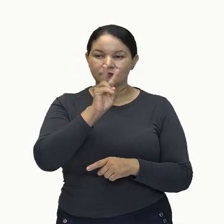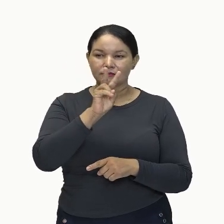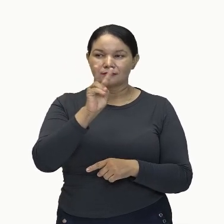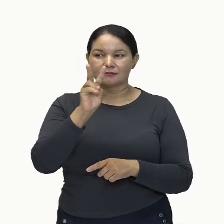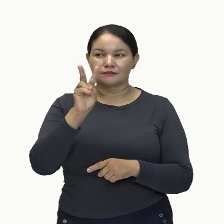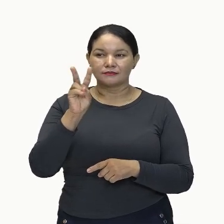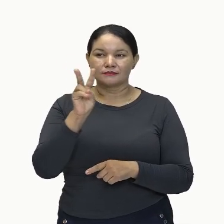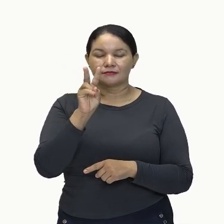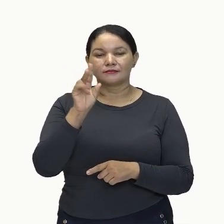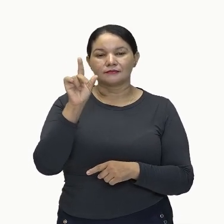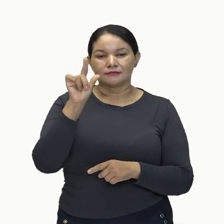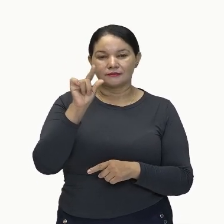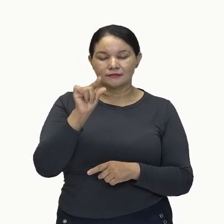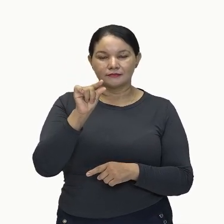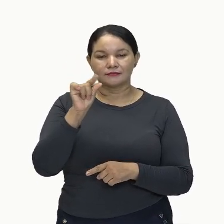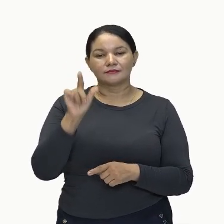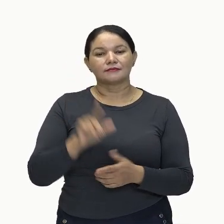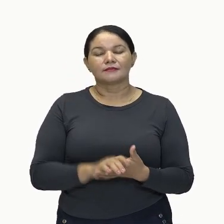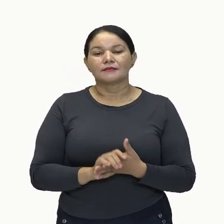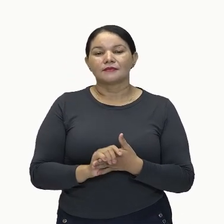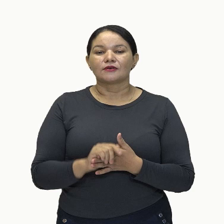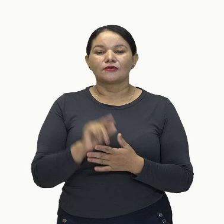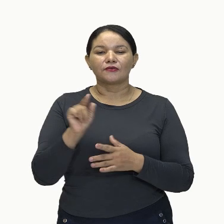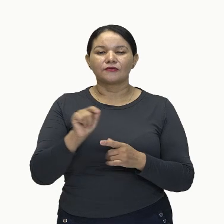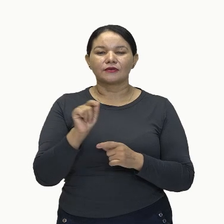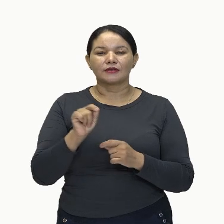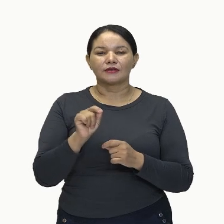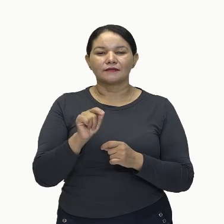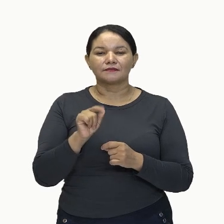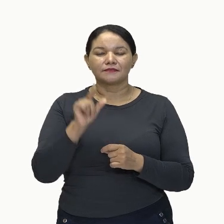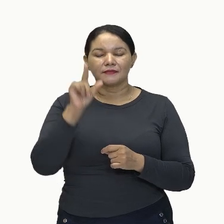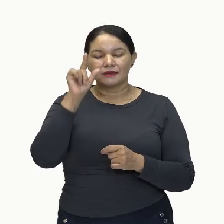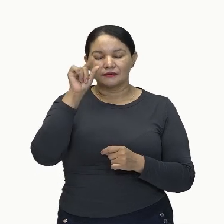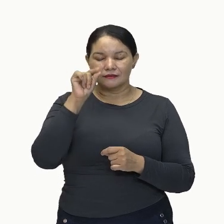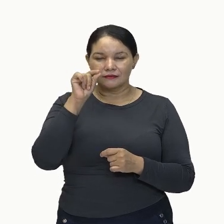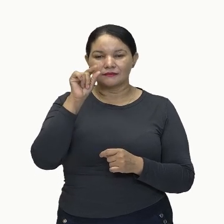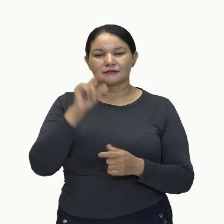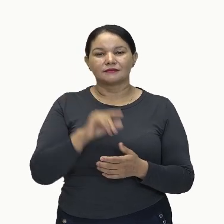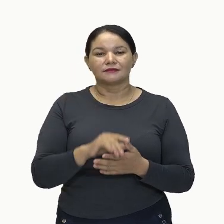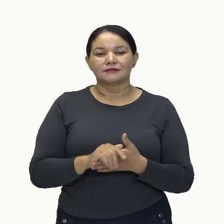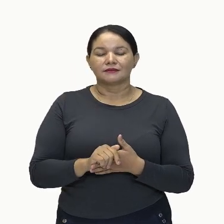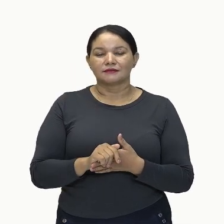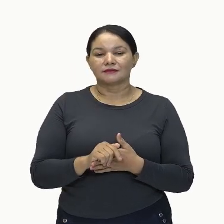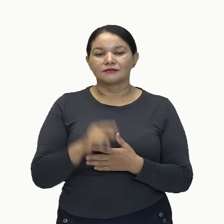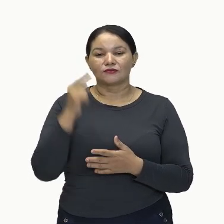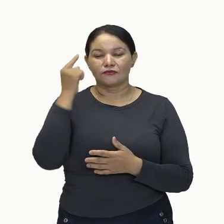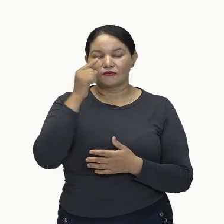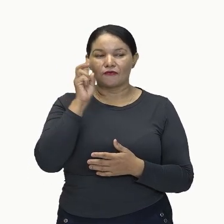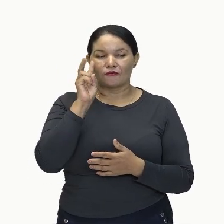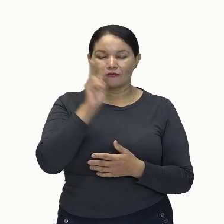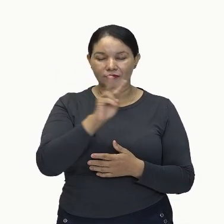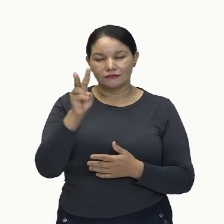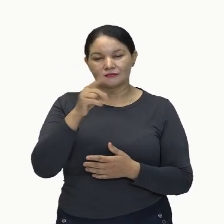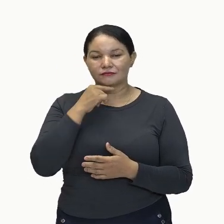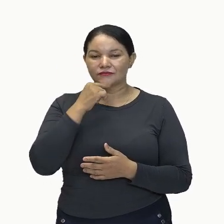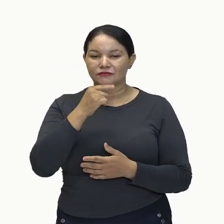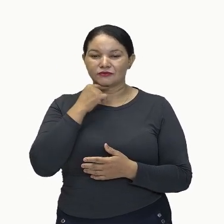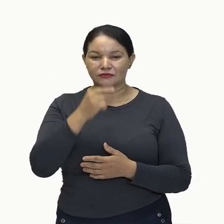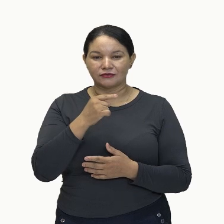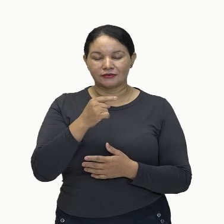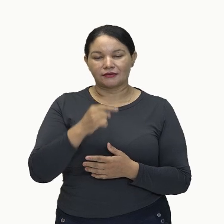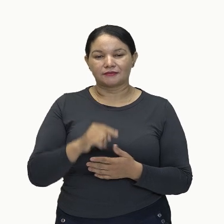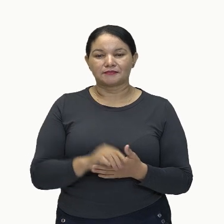se fecharam. Observem, cega de uma vez a perda de visão, a paisagem